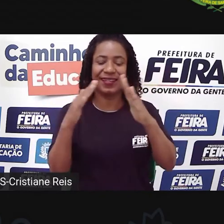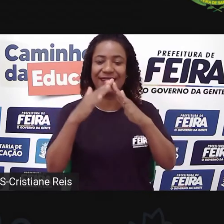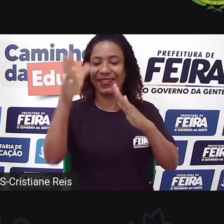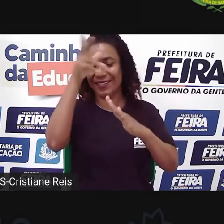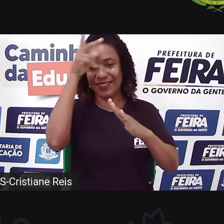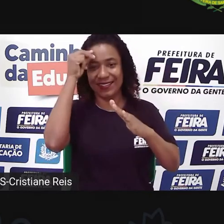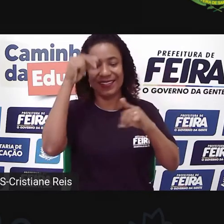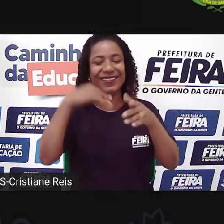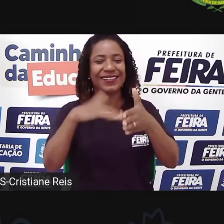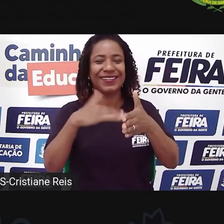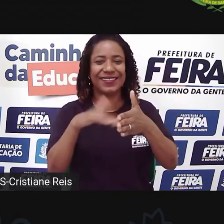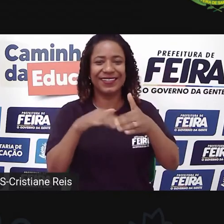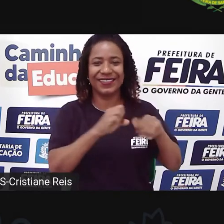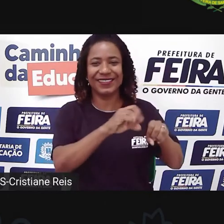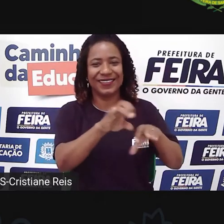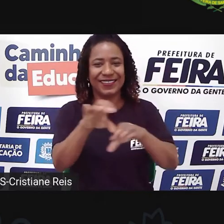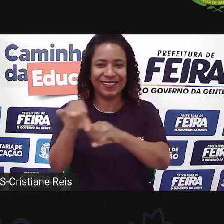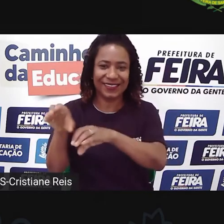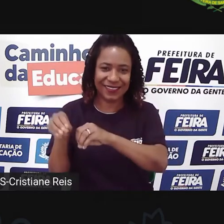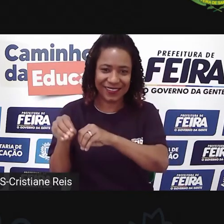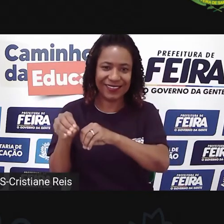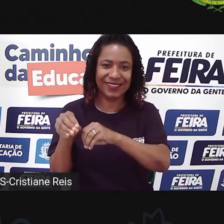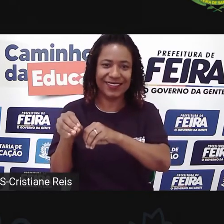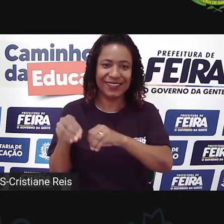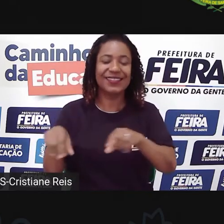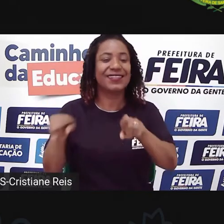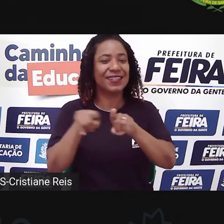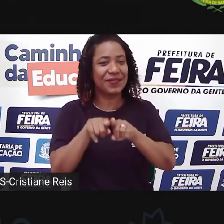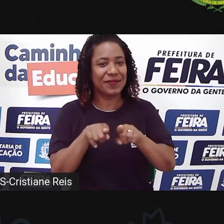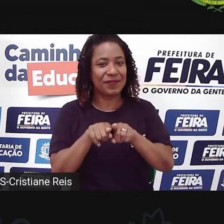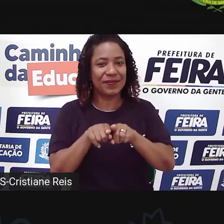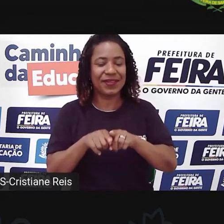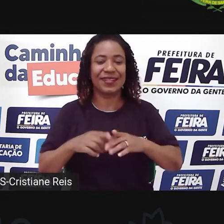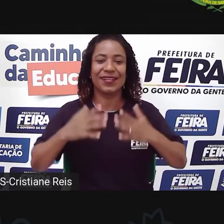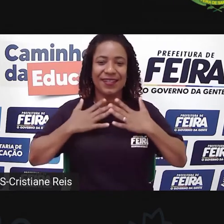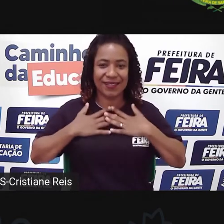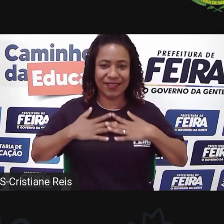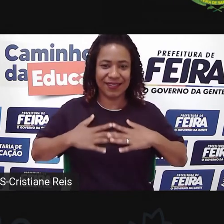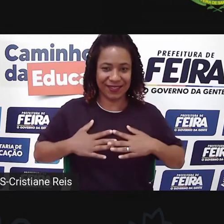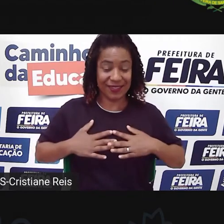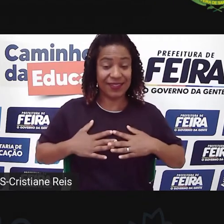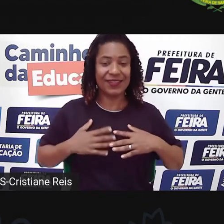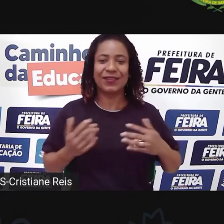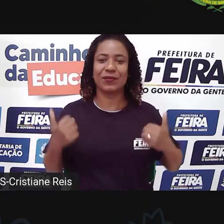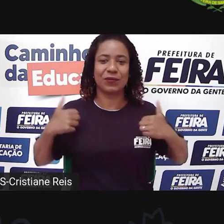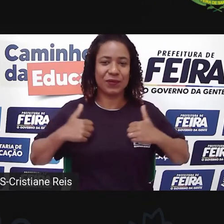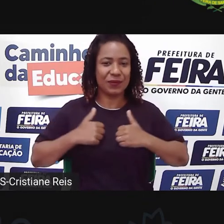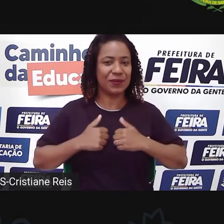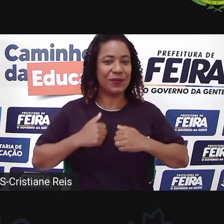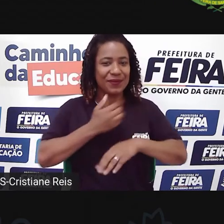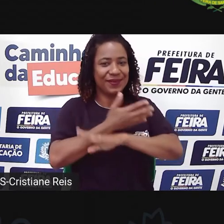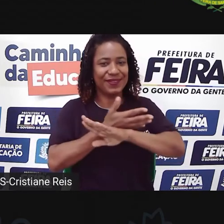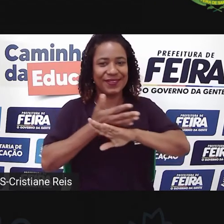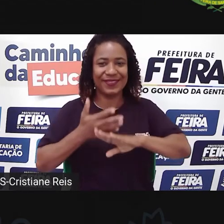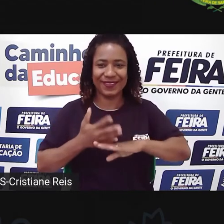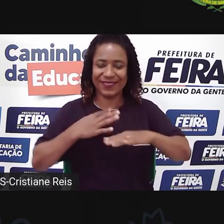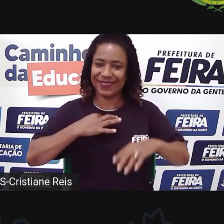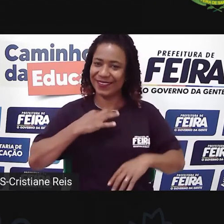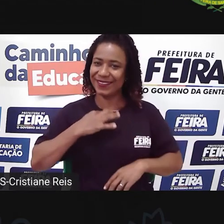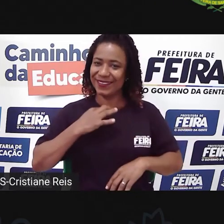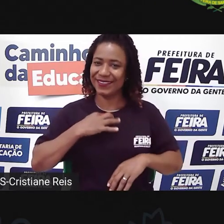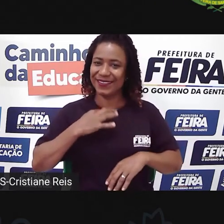da Secretaria de Educação. Voltando para mim novamente, eu estou usando um jaleco branco, uma blusa preta, um